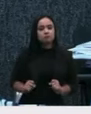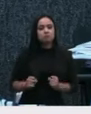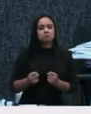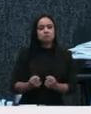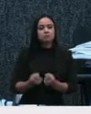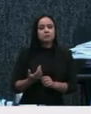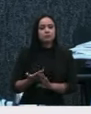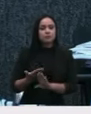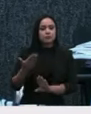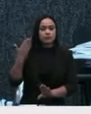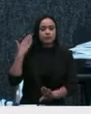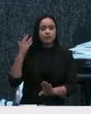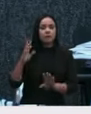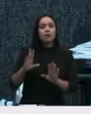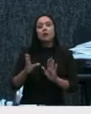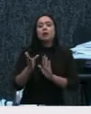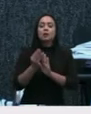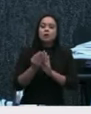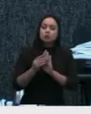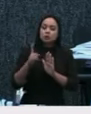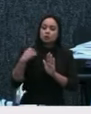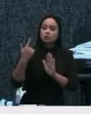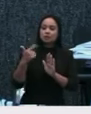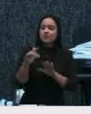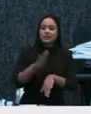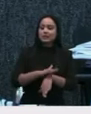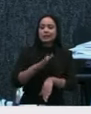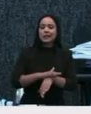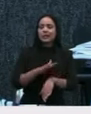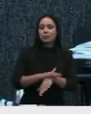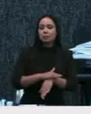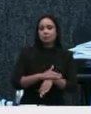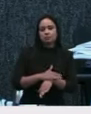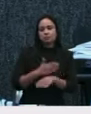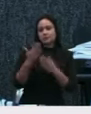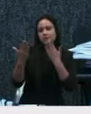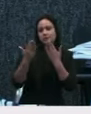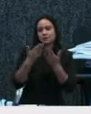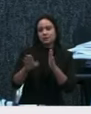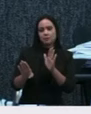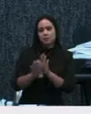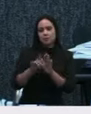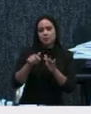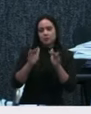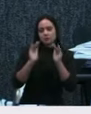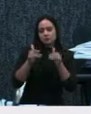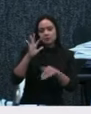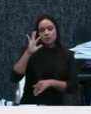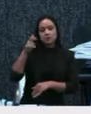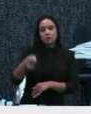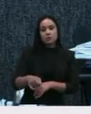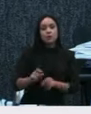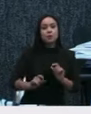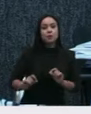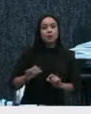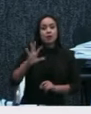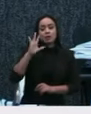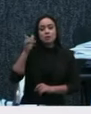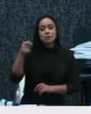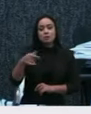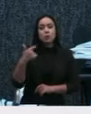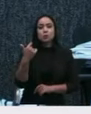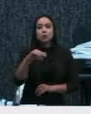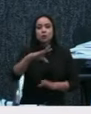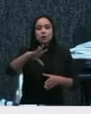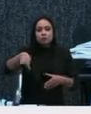prévia em material que nós não tivemos tempo de examinar ainda e vou chegar a esse ponto que a decisão não